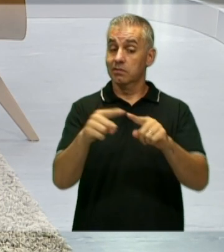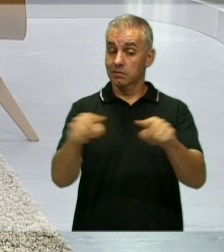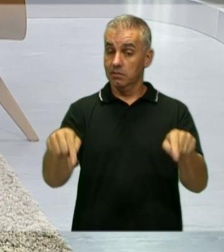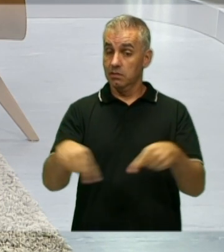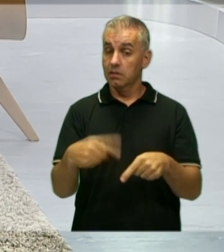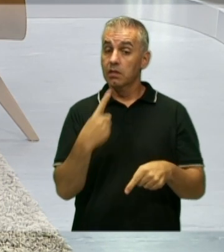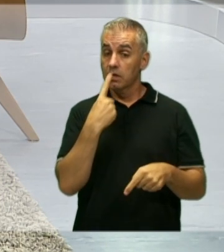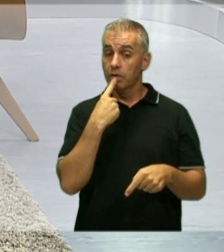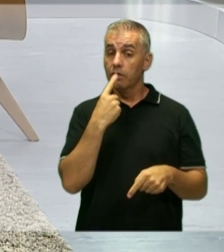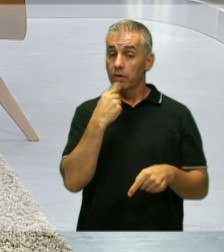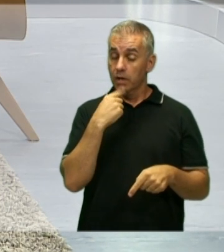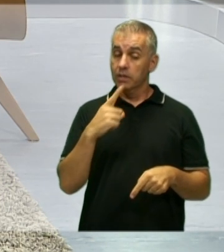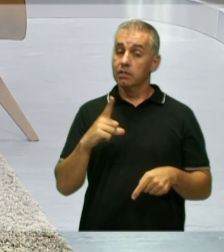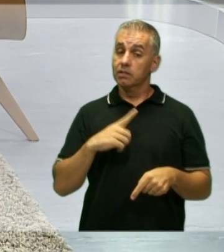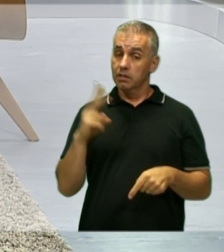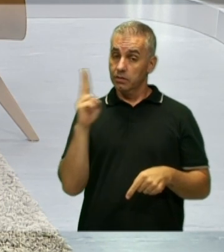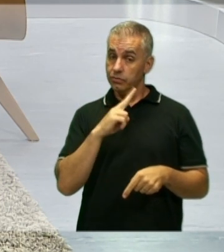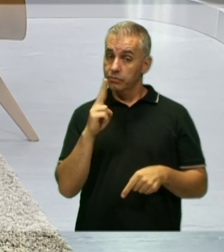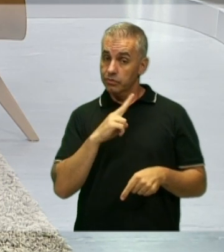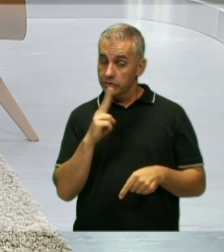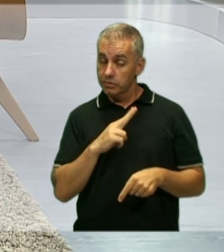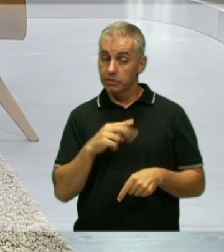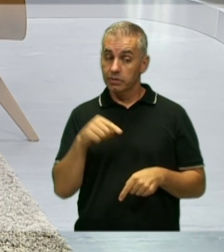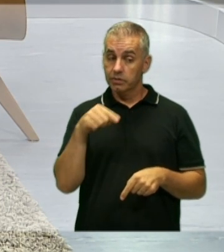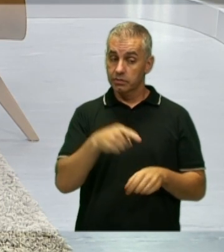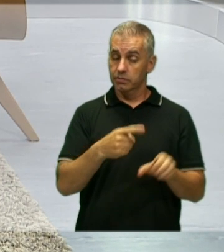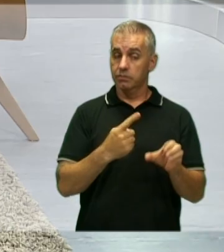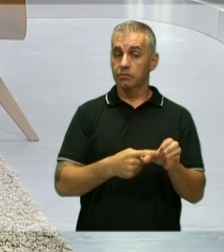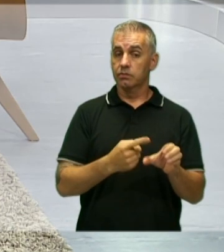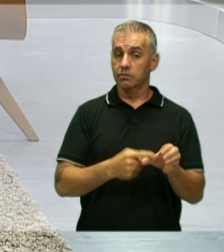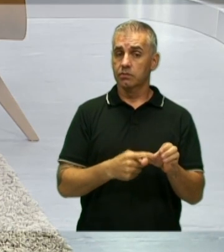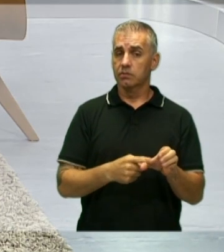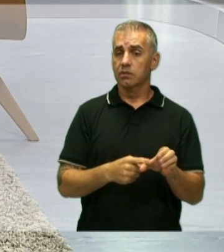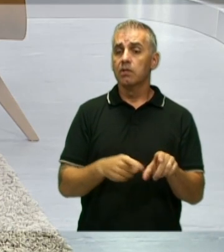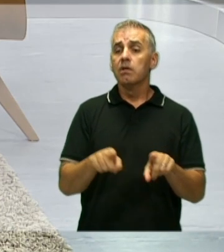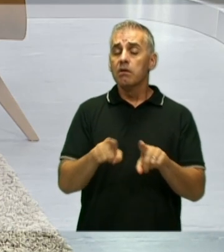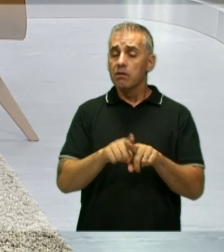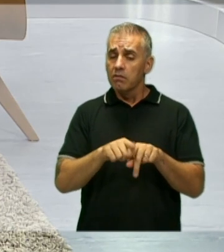à população, e dá, de certa forma, uma retaguarda para o indivíduo que